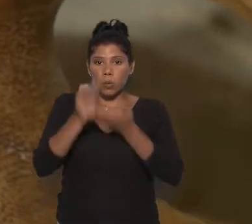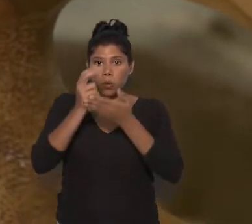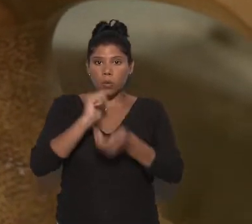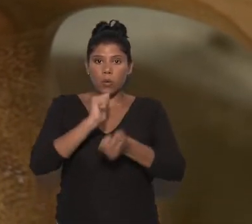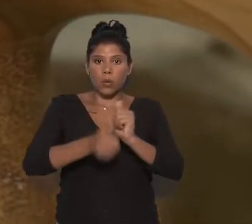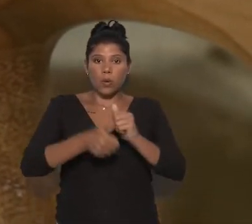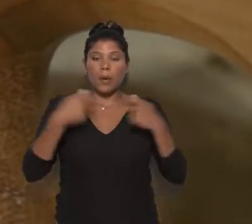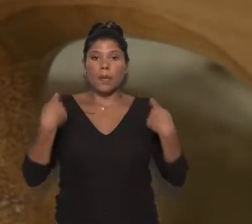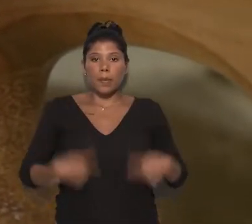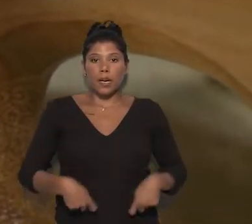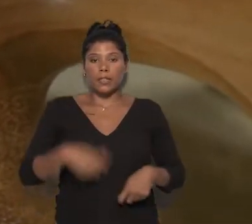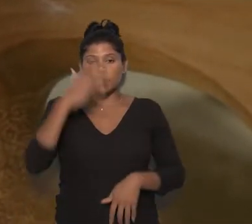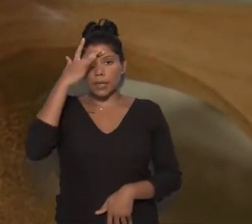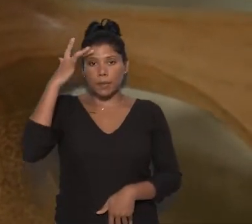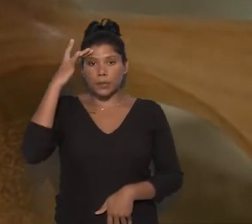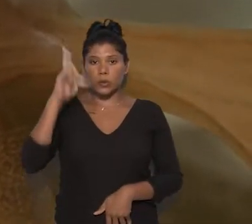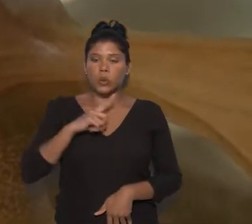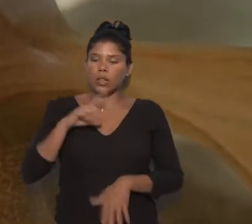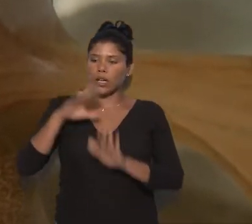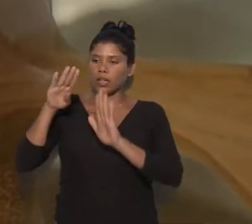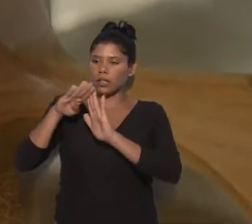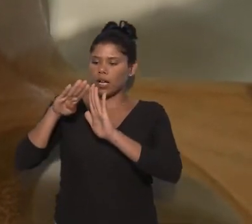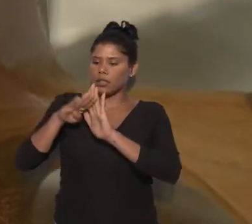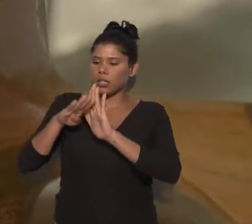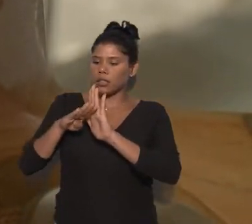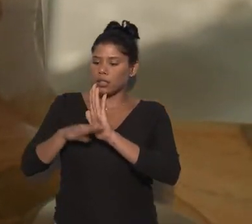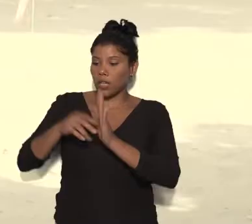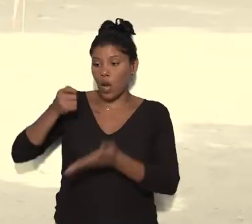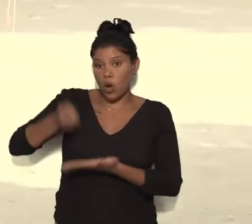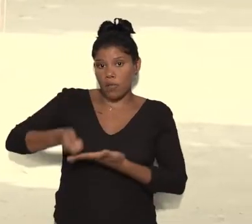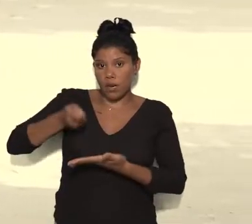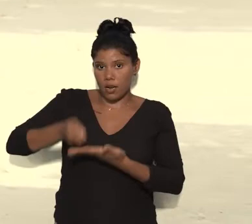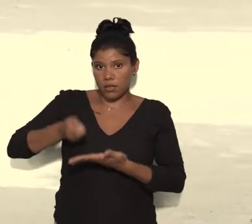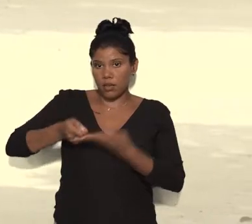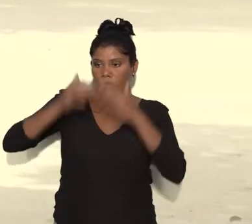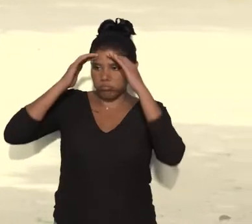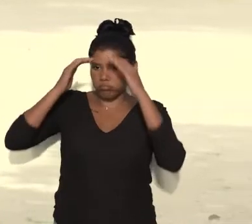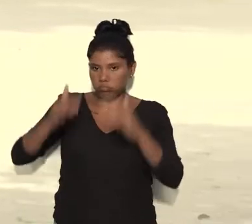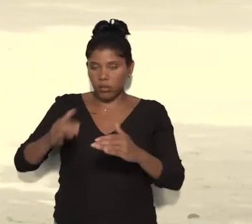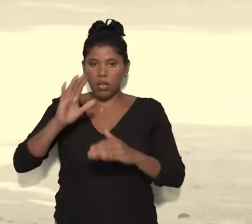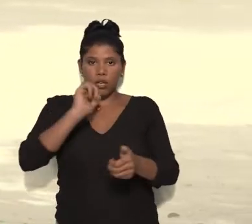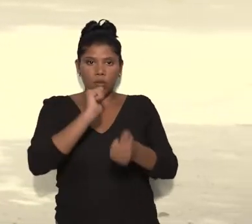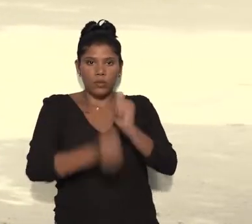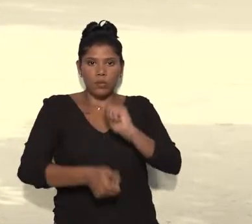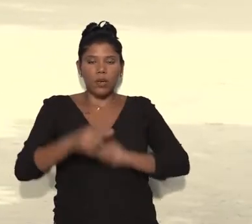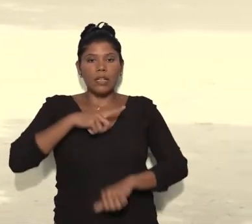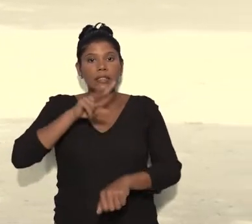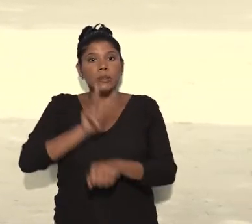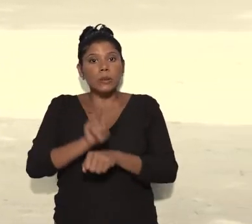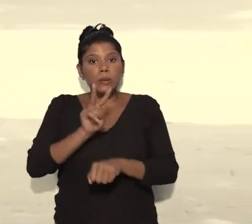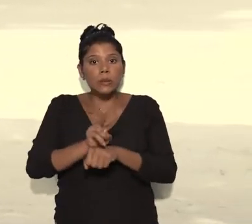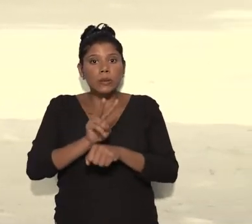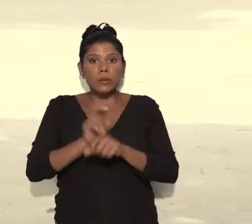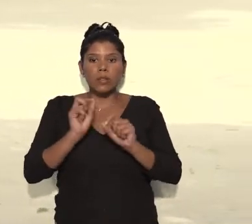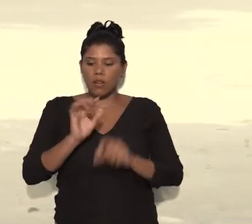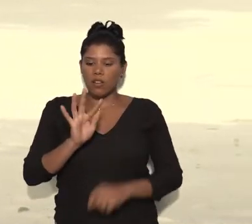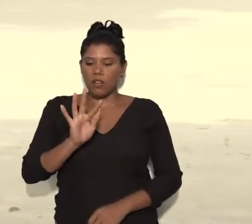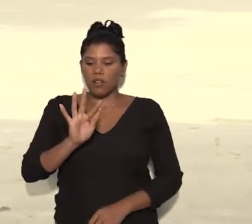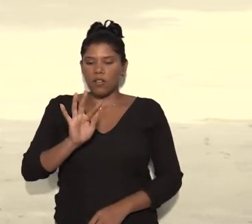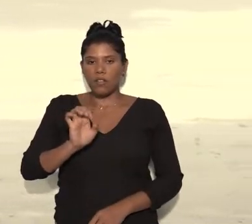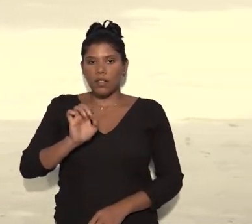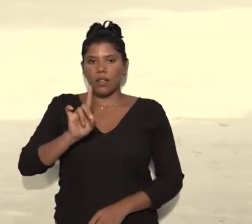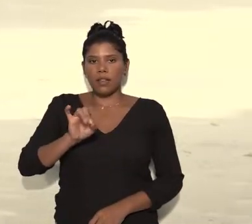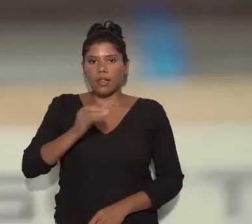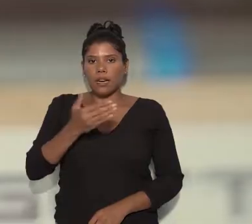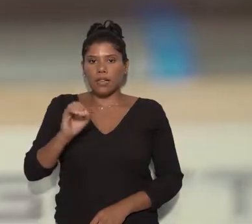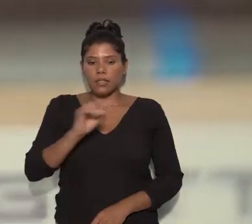requer que o praticante cumpra uma série de obrigações. E o esporte é supervisionado pelas federações em